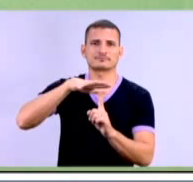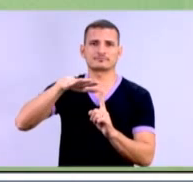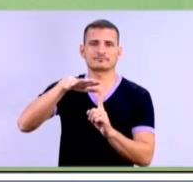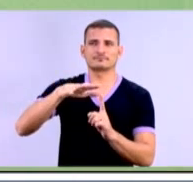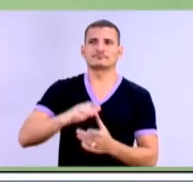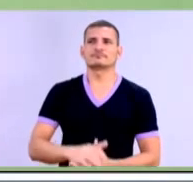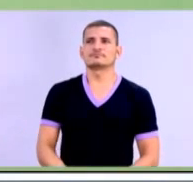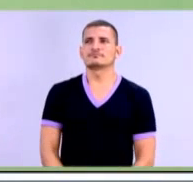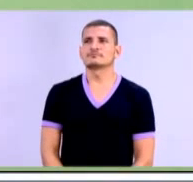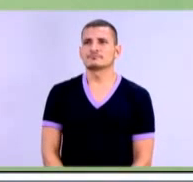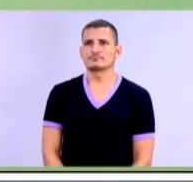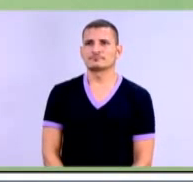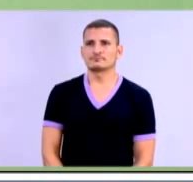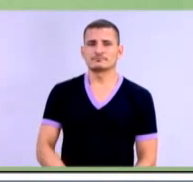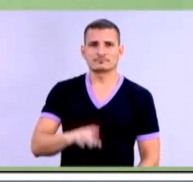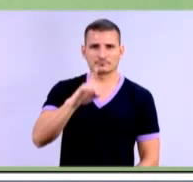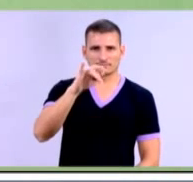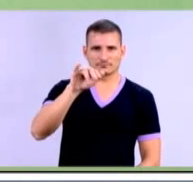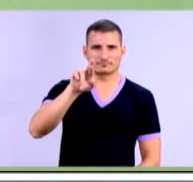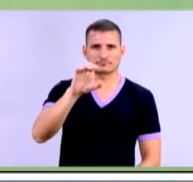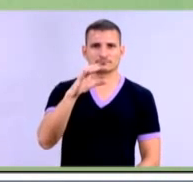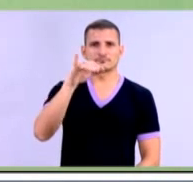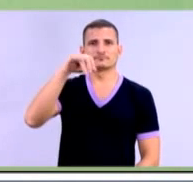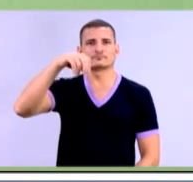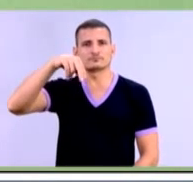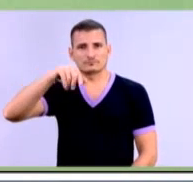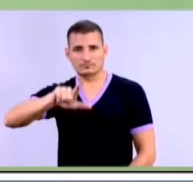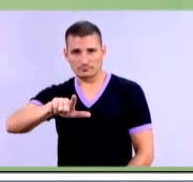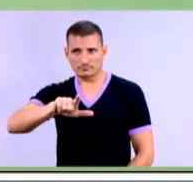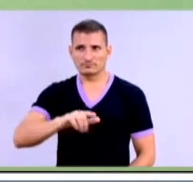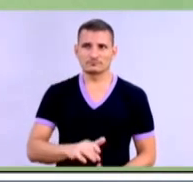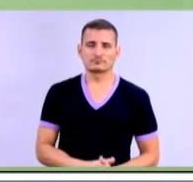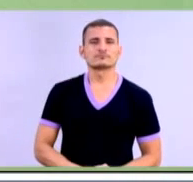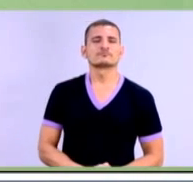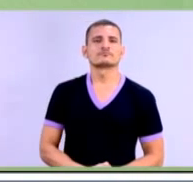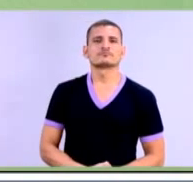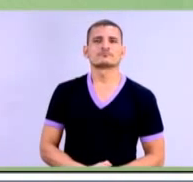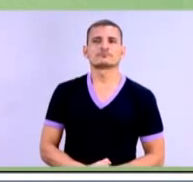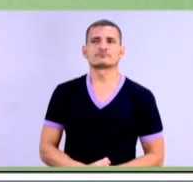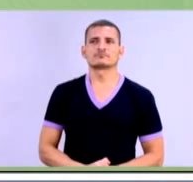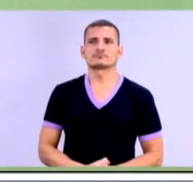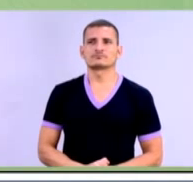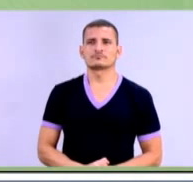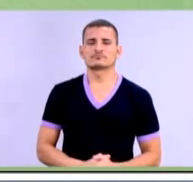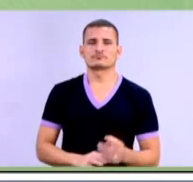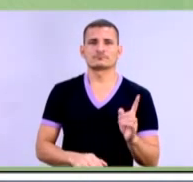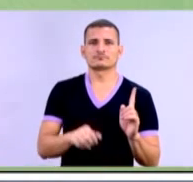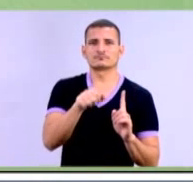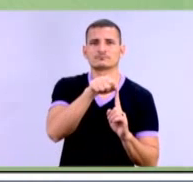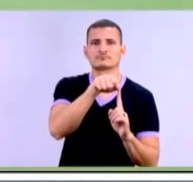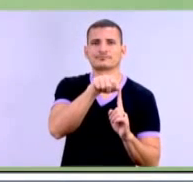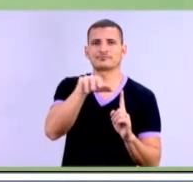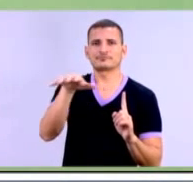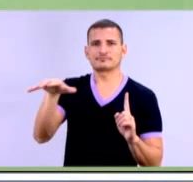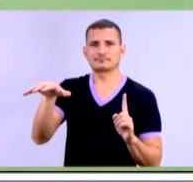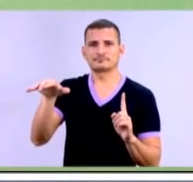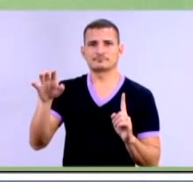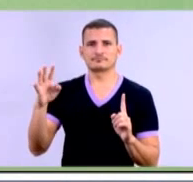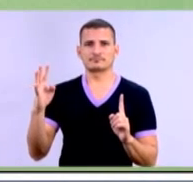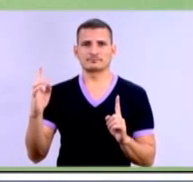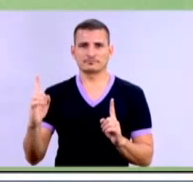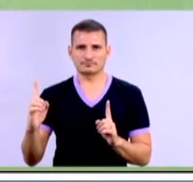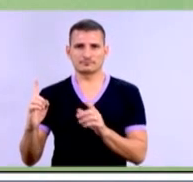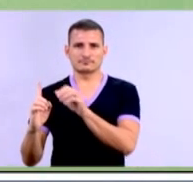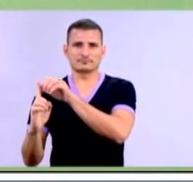sinal, correto? E o direcional foca esse sinal, sendo assim, necessita de uma visada direta